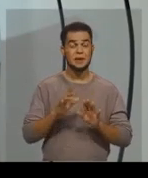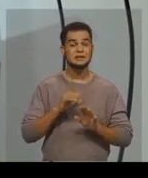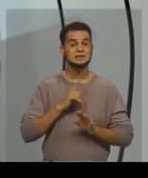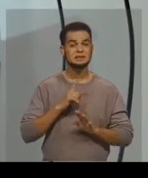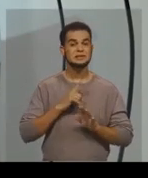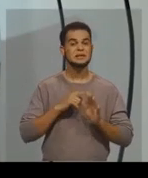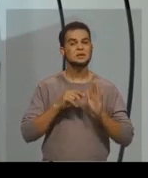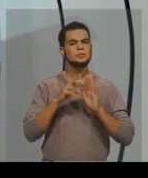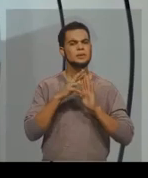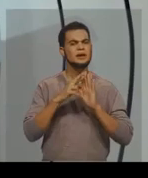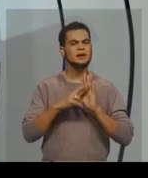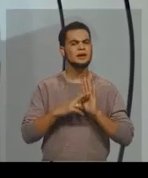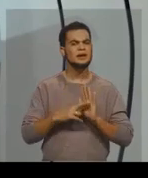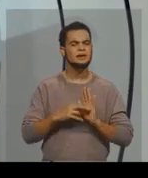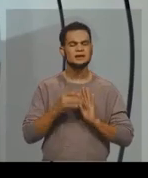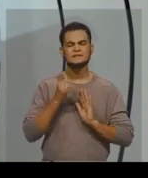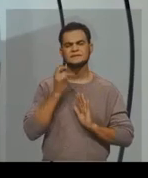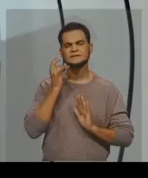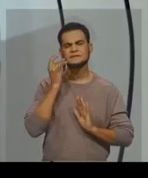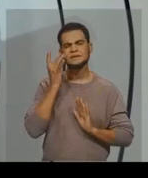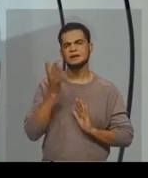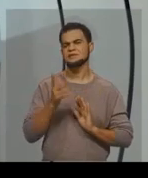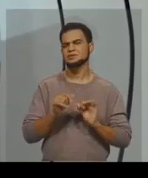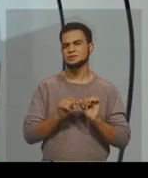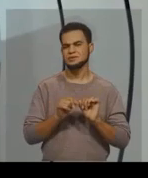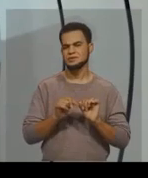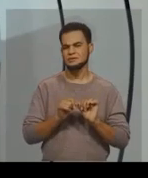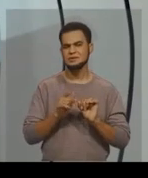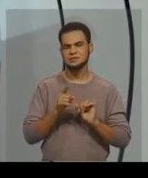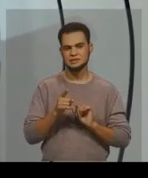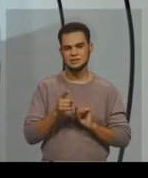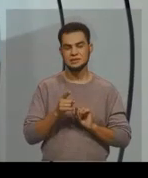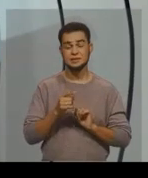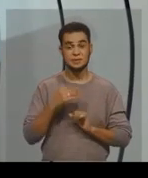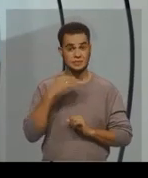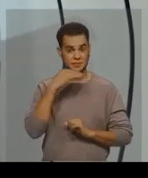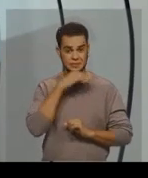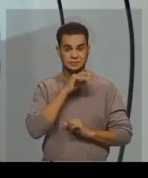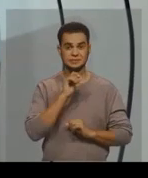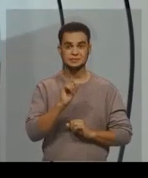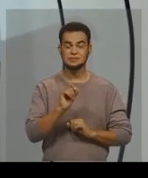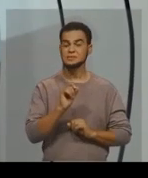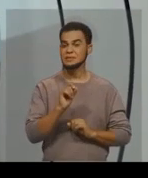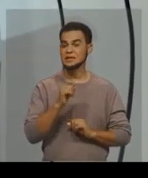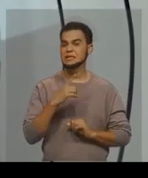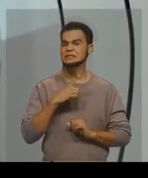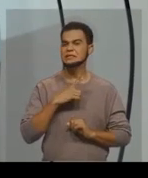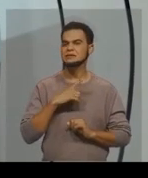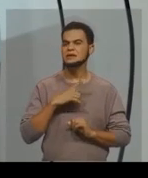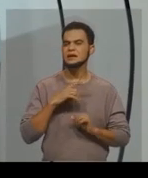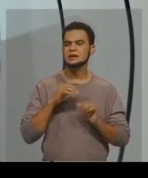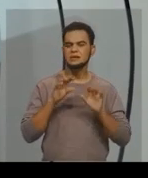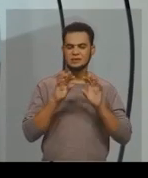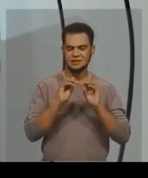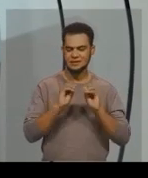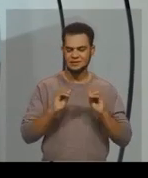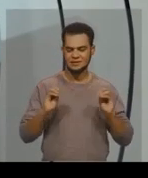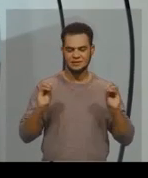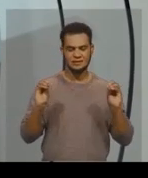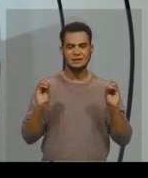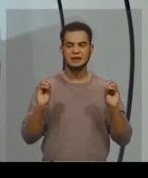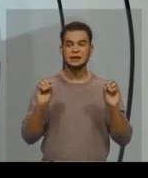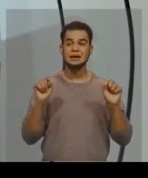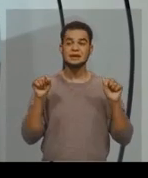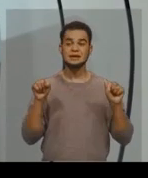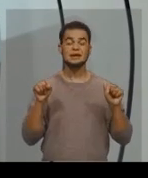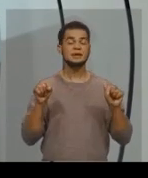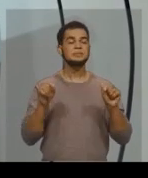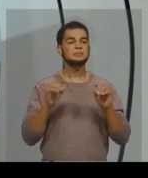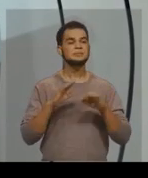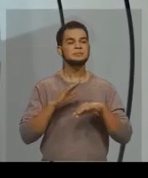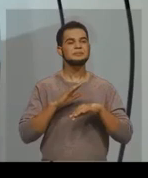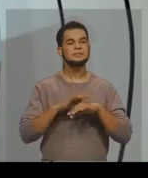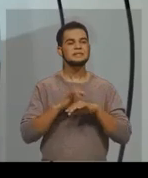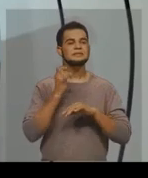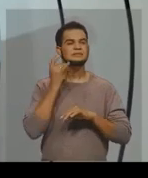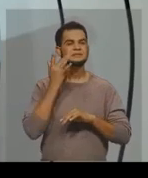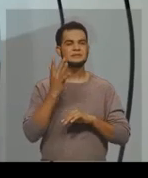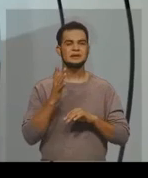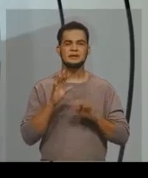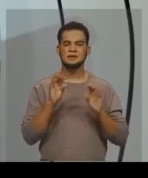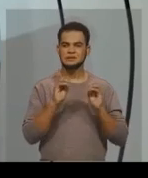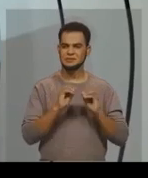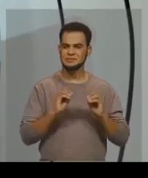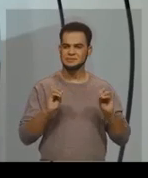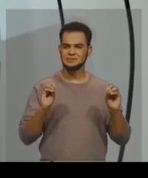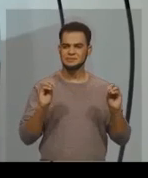forma de fazer. Você acaba percebendo que você só trabalha com os extremos. E é mais fácil. Essa regrinha que eu